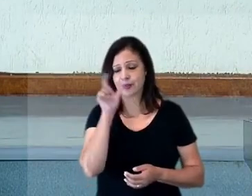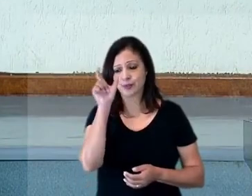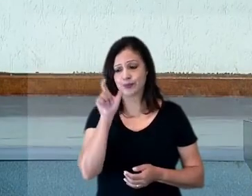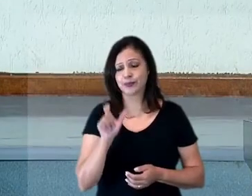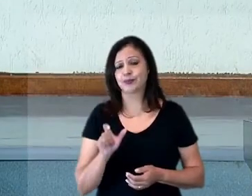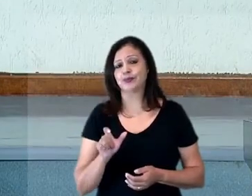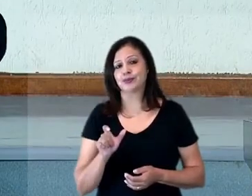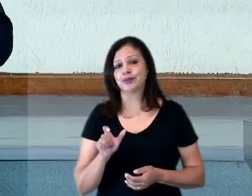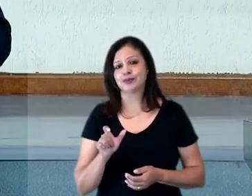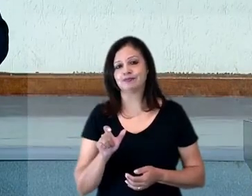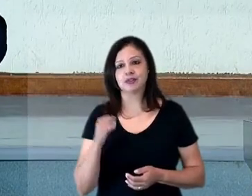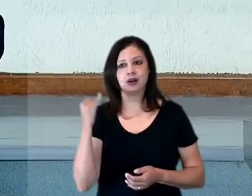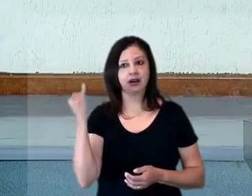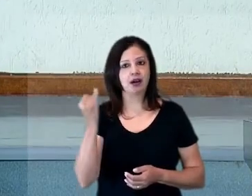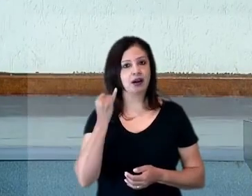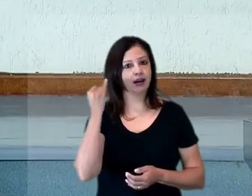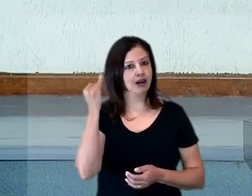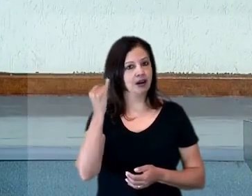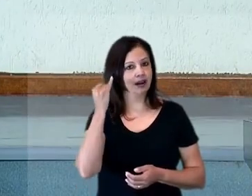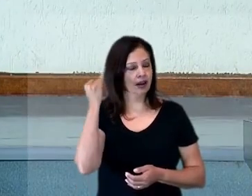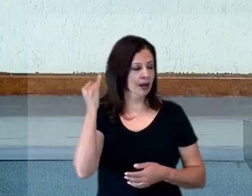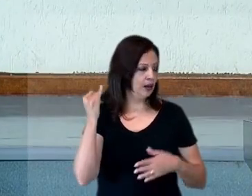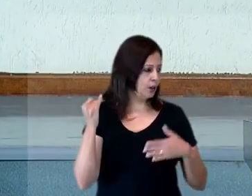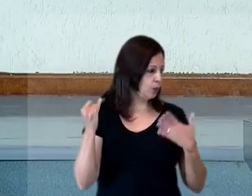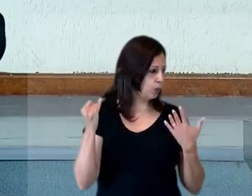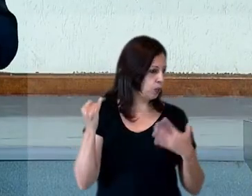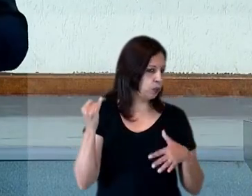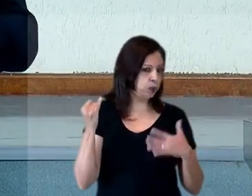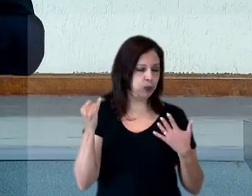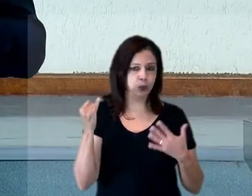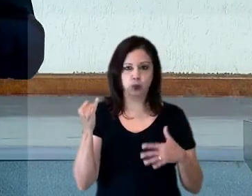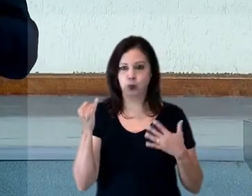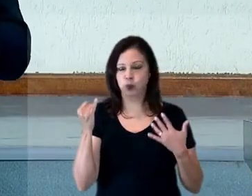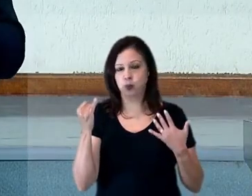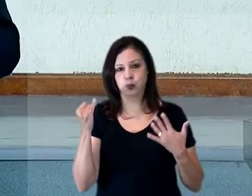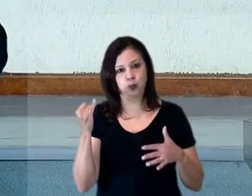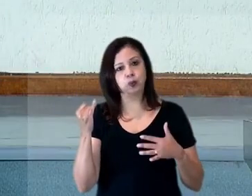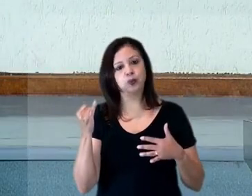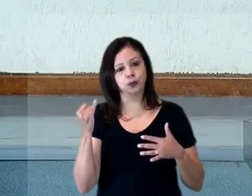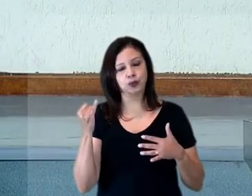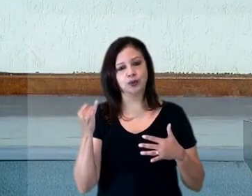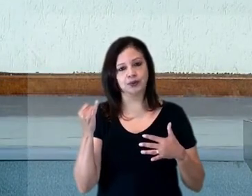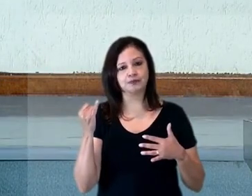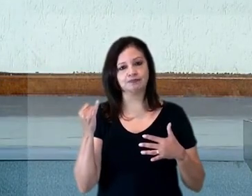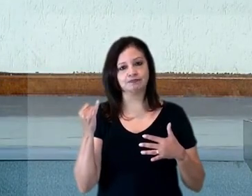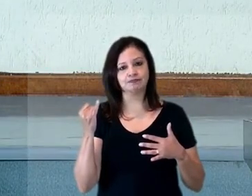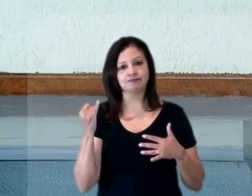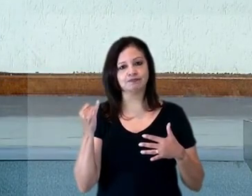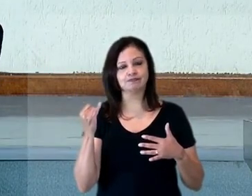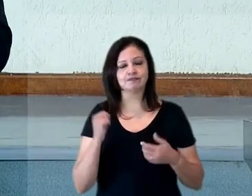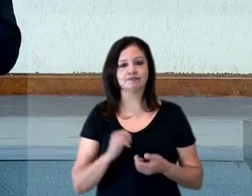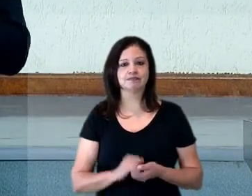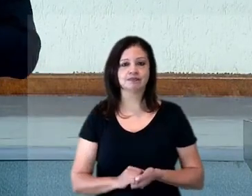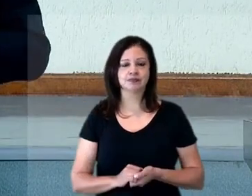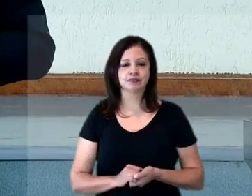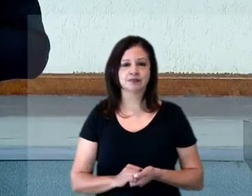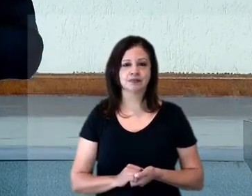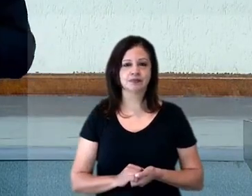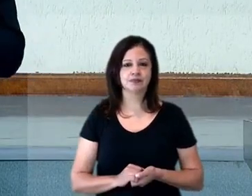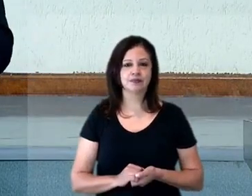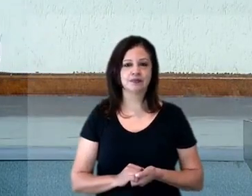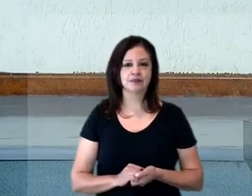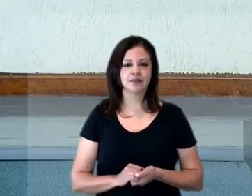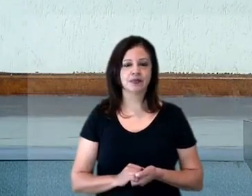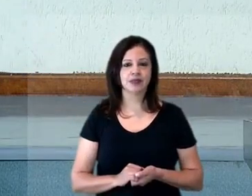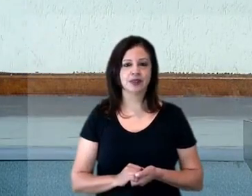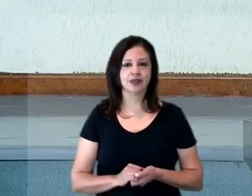era relevante, que era todos os dias para os discípulos o maior dos ensinamentos.